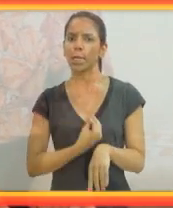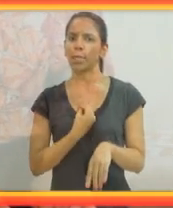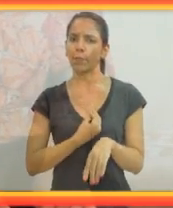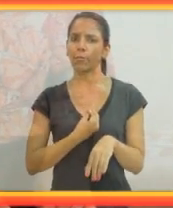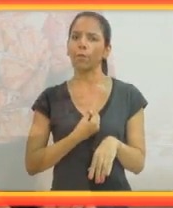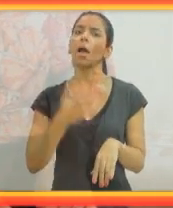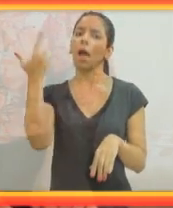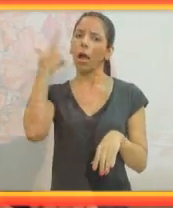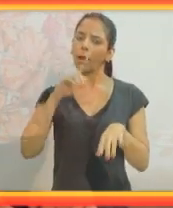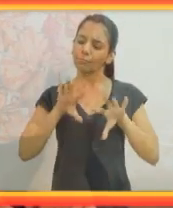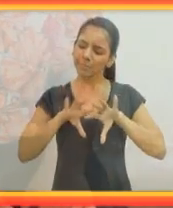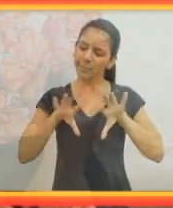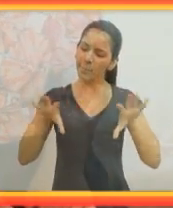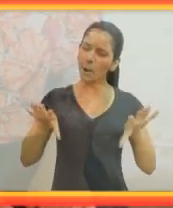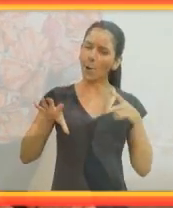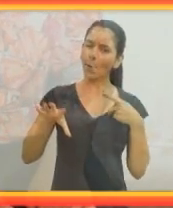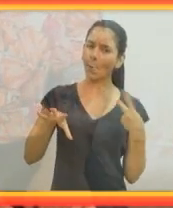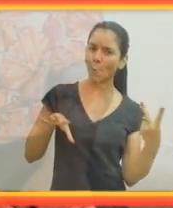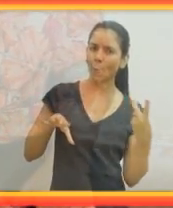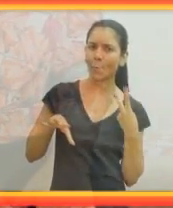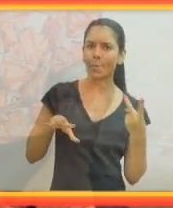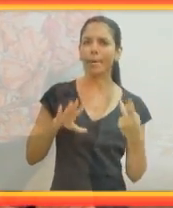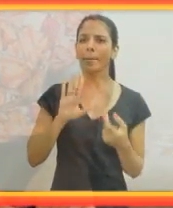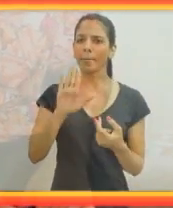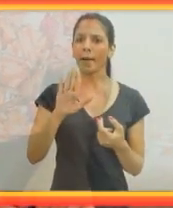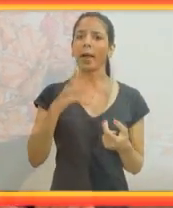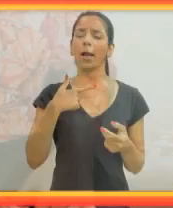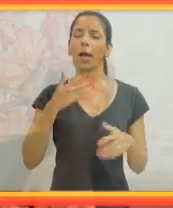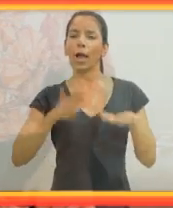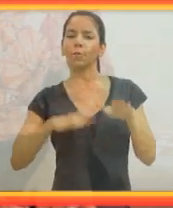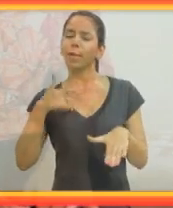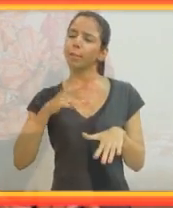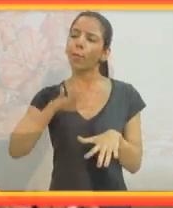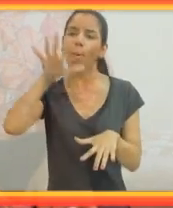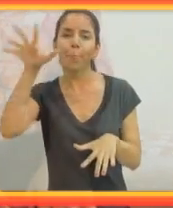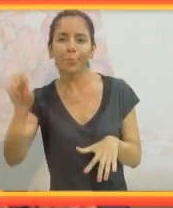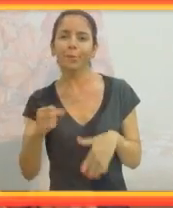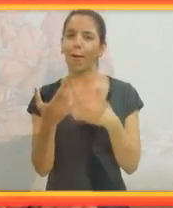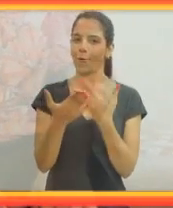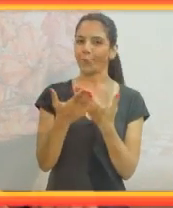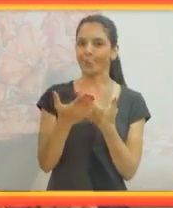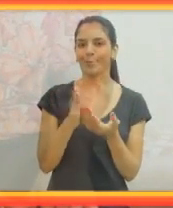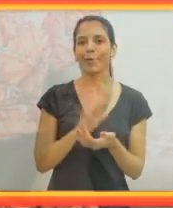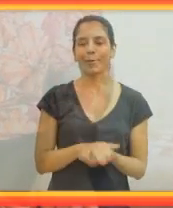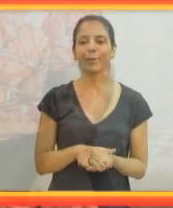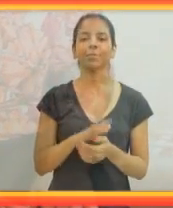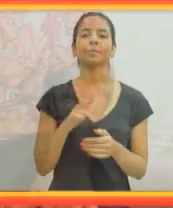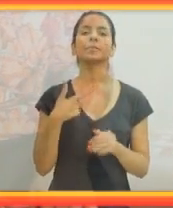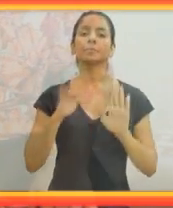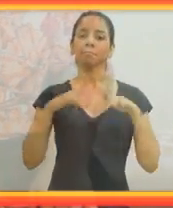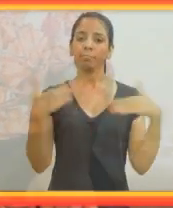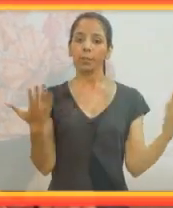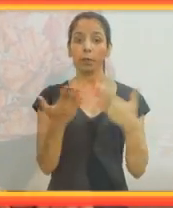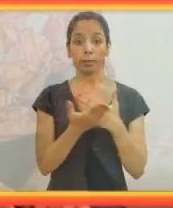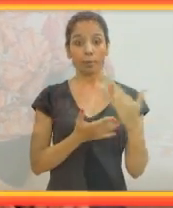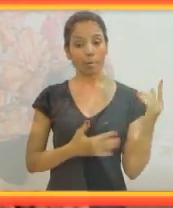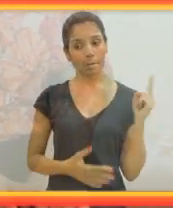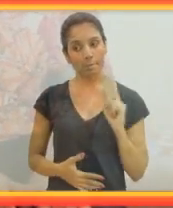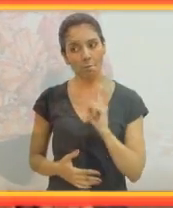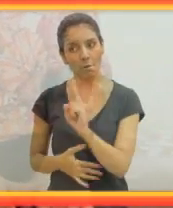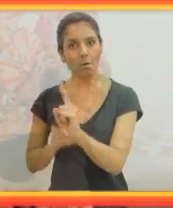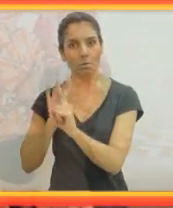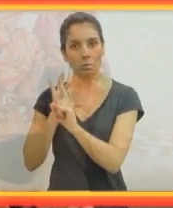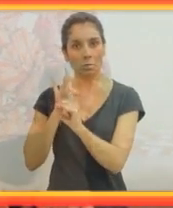Até que separou um pouco a gente, né? Mas de vez em quando eu ia pegar na escola. Quando eu comecei a ir sozinha,